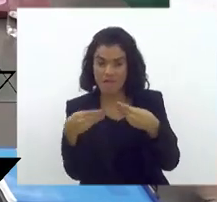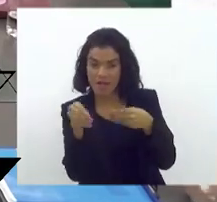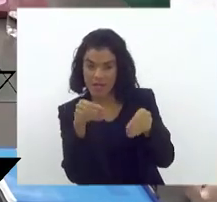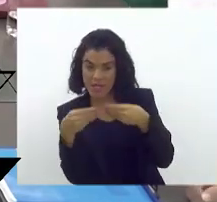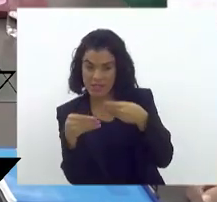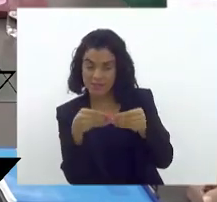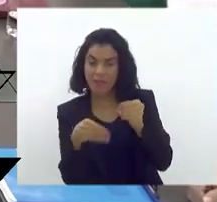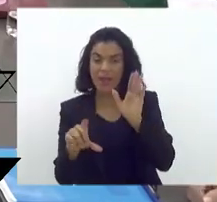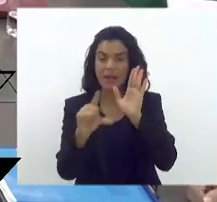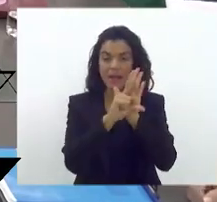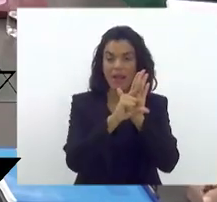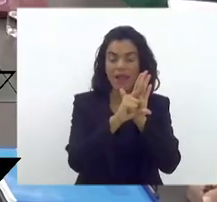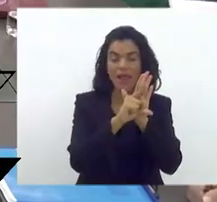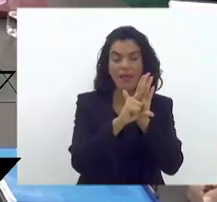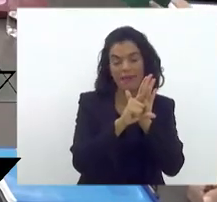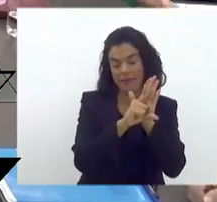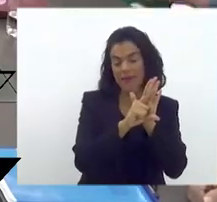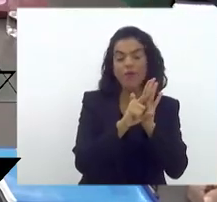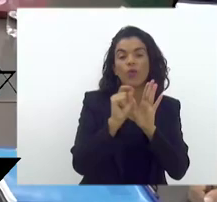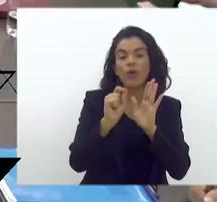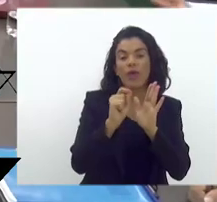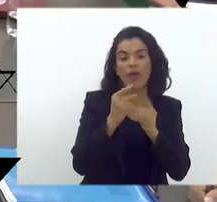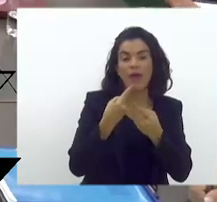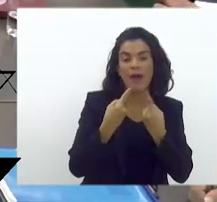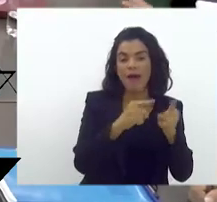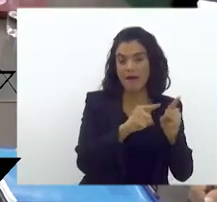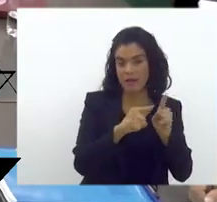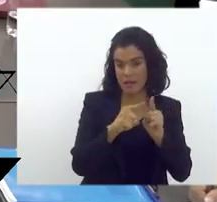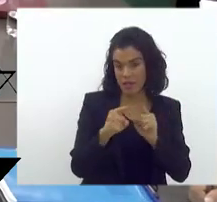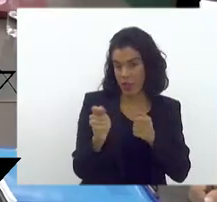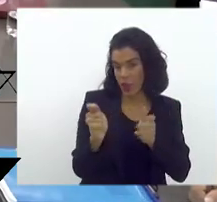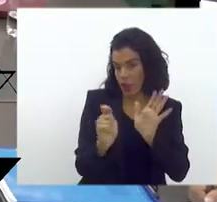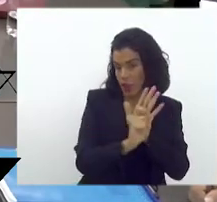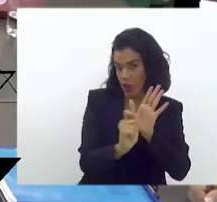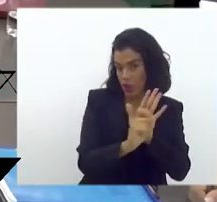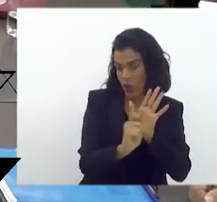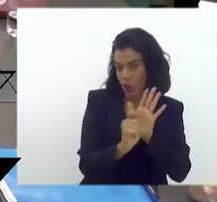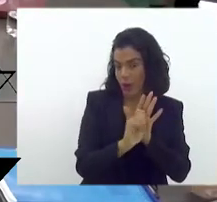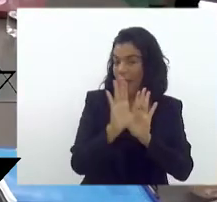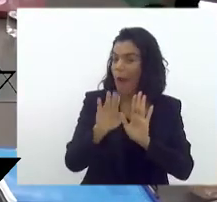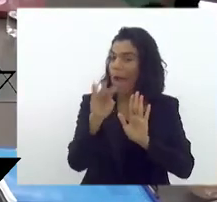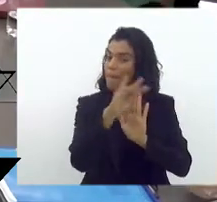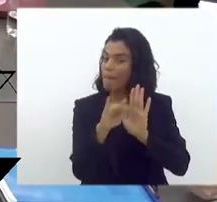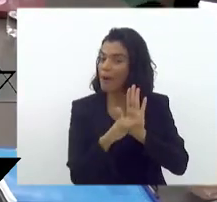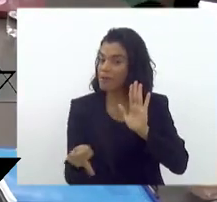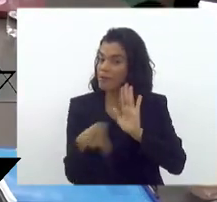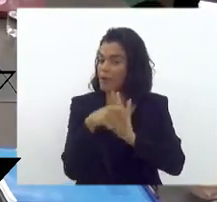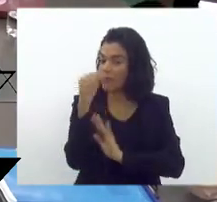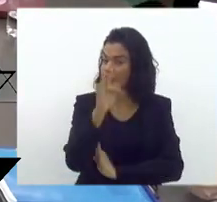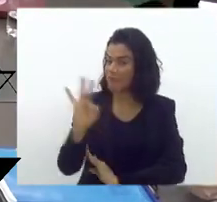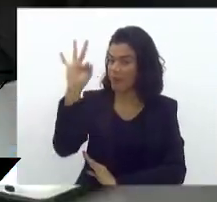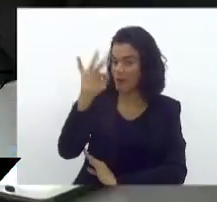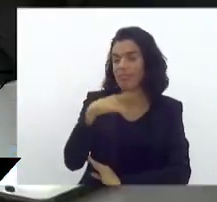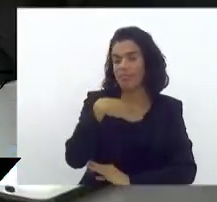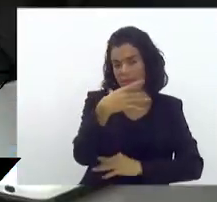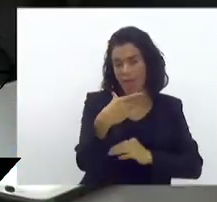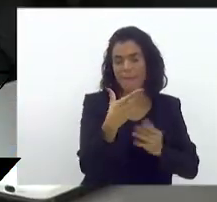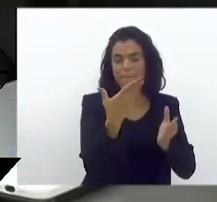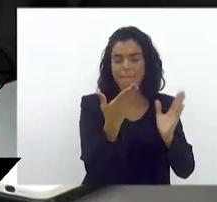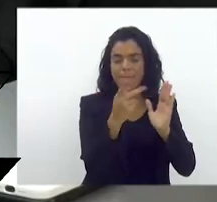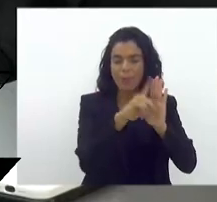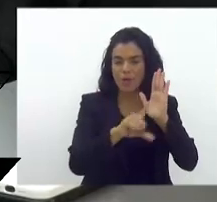lei antidrogas, que não nos cabe, inclusive, isso é uma pauta federal, embora tenha alguns projetos tramitando e